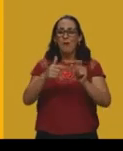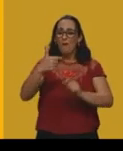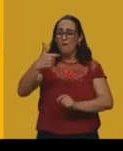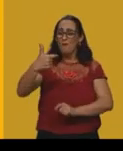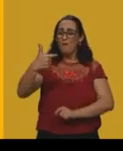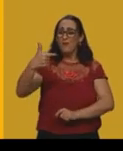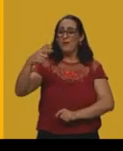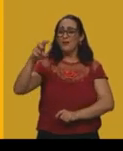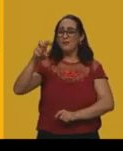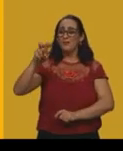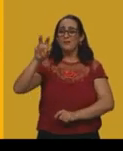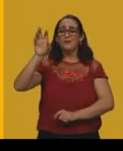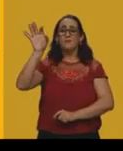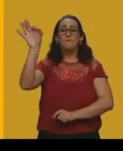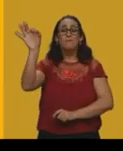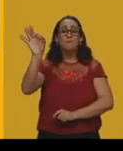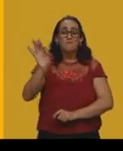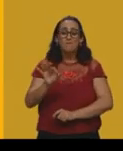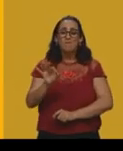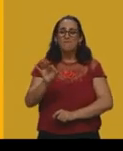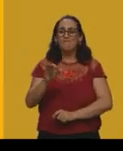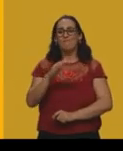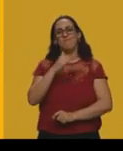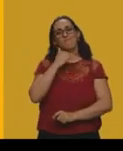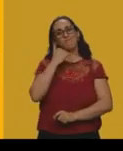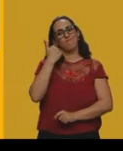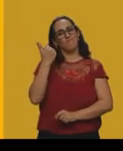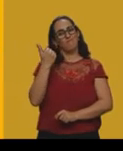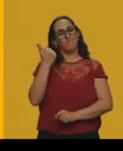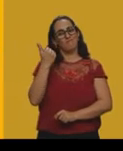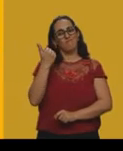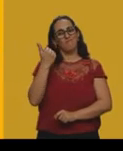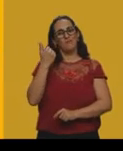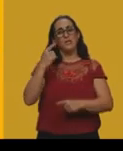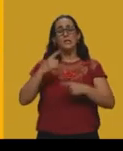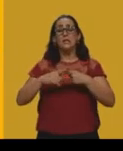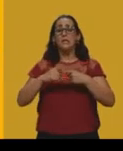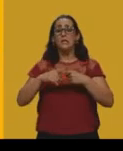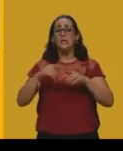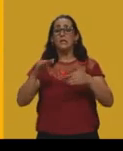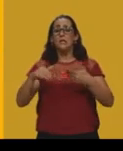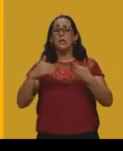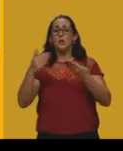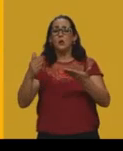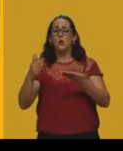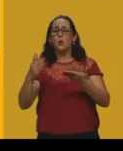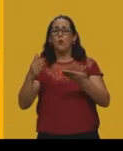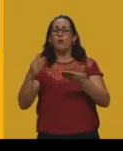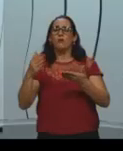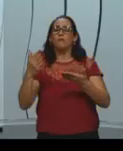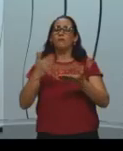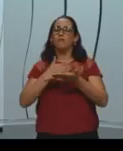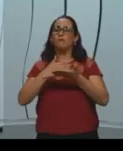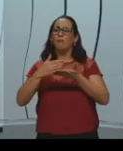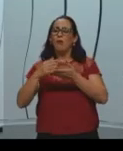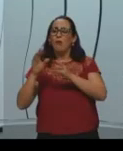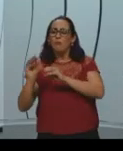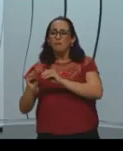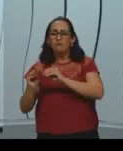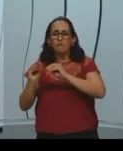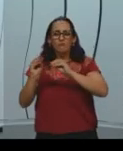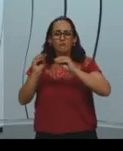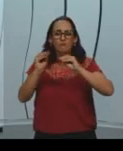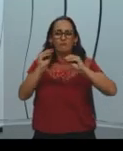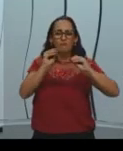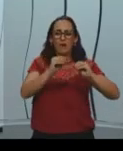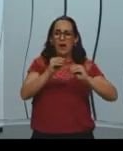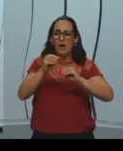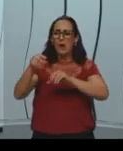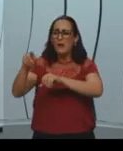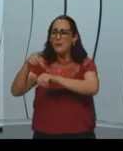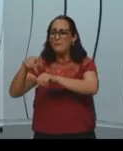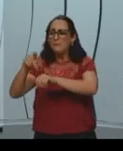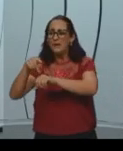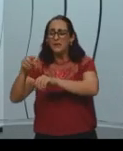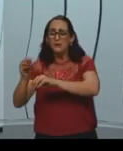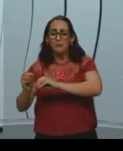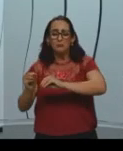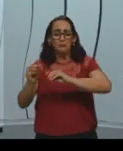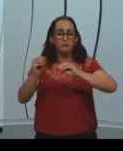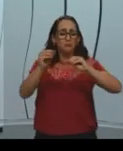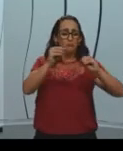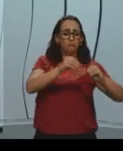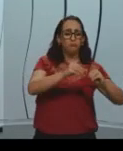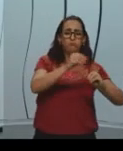não sobrevivia, né? Em se tratando da vinda para o Brasil, muitos morriam no caminho, uma referência às condições dessas